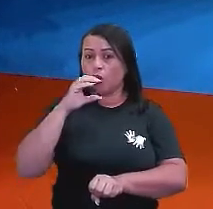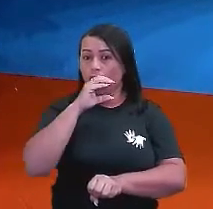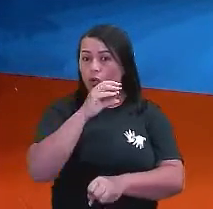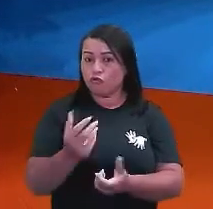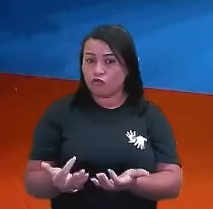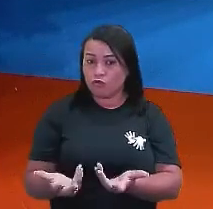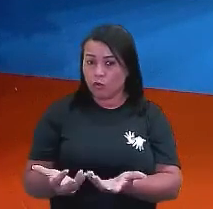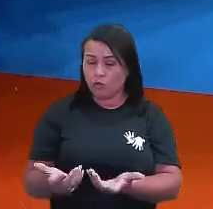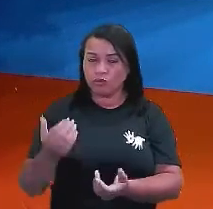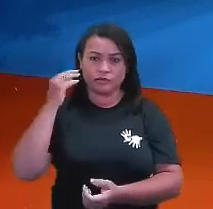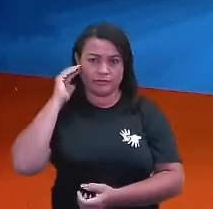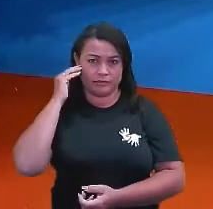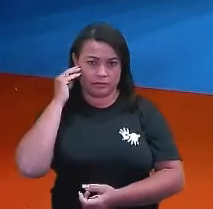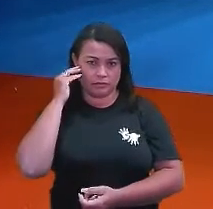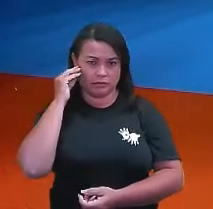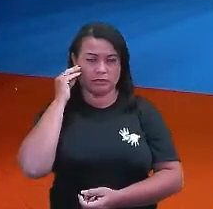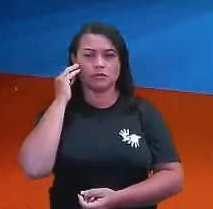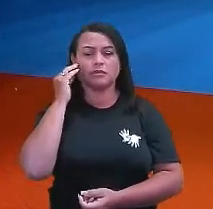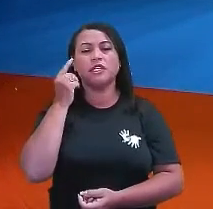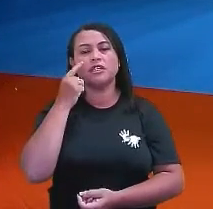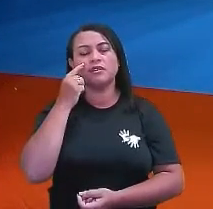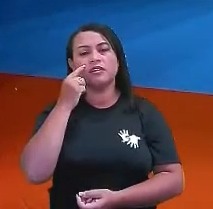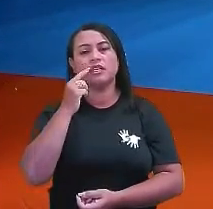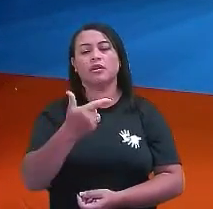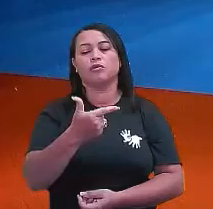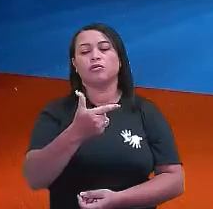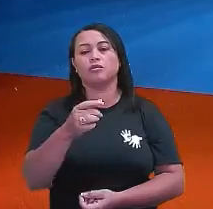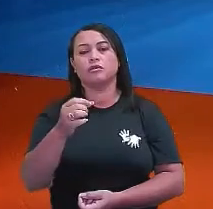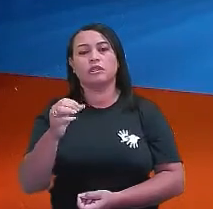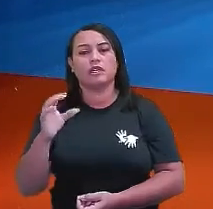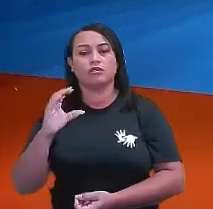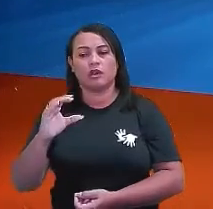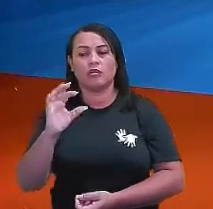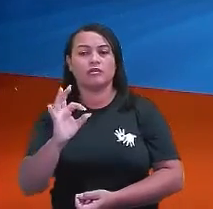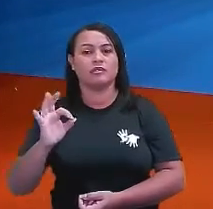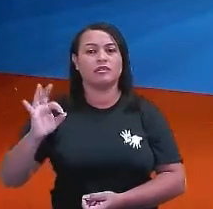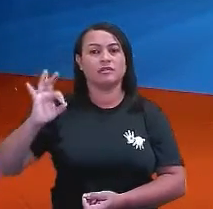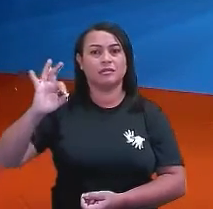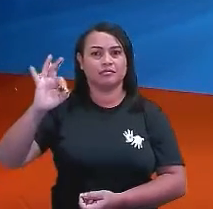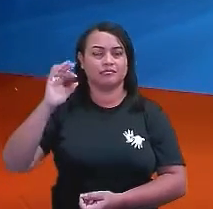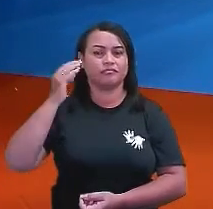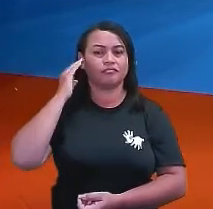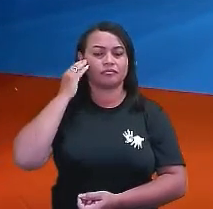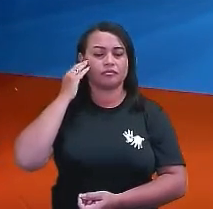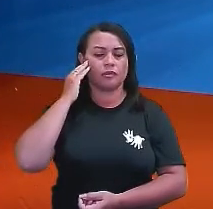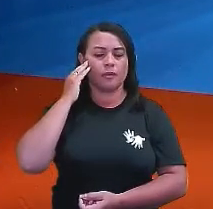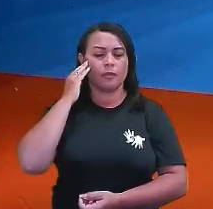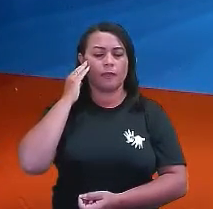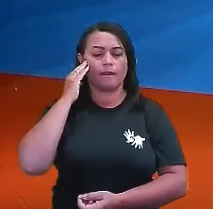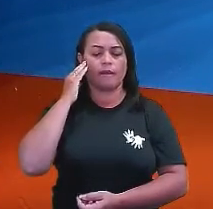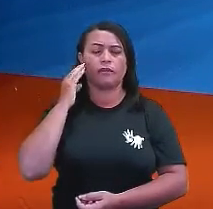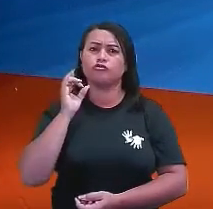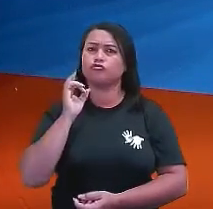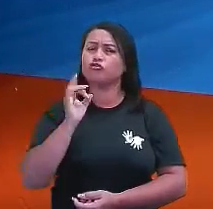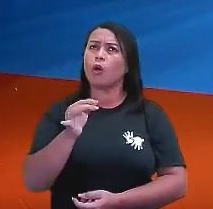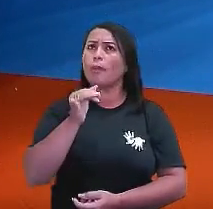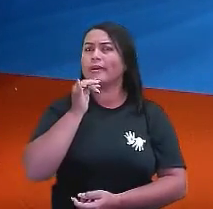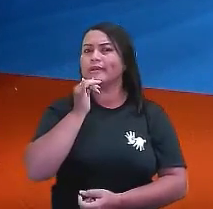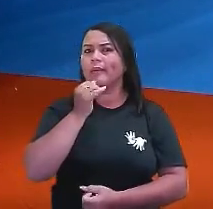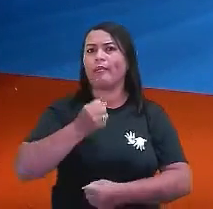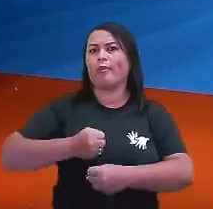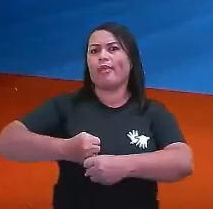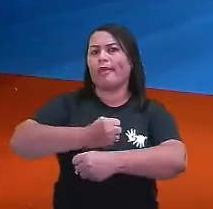a gente vê a medida de temperatura na cozinha, tá certo? Não só quando está fazendo a receita. Às